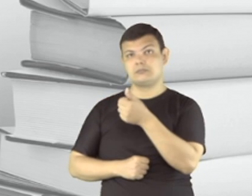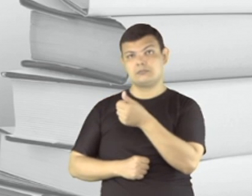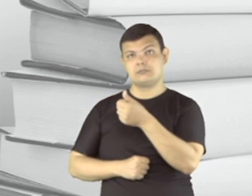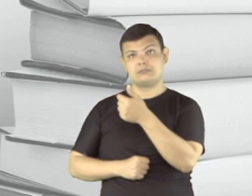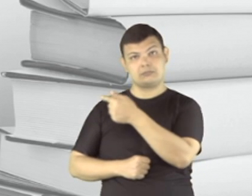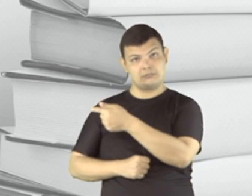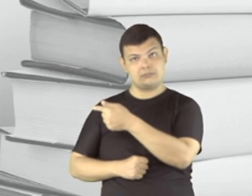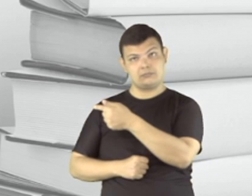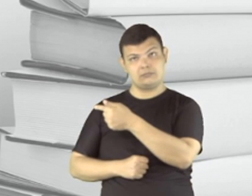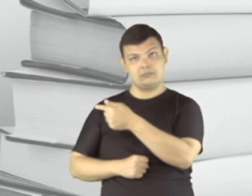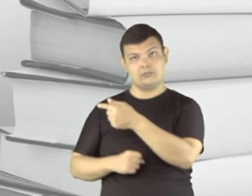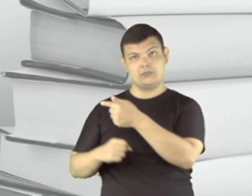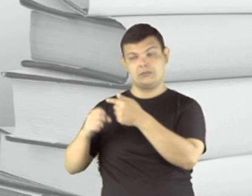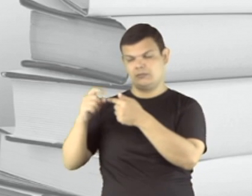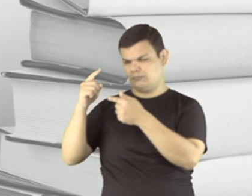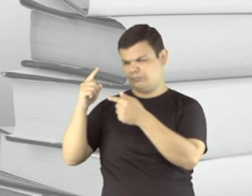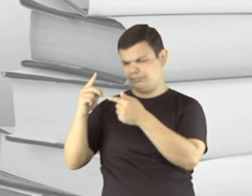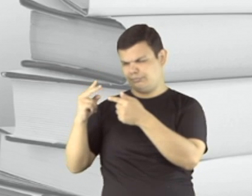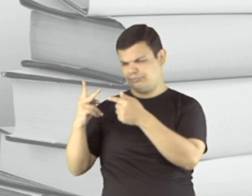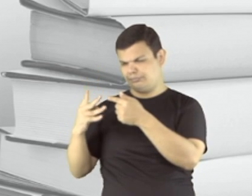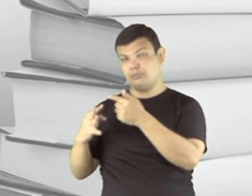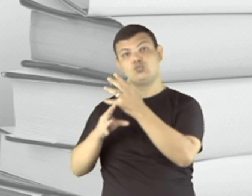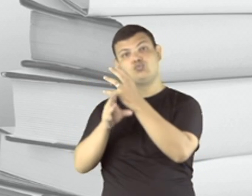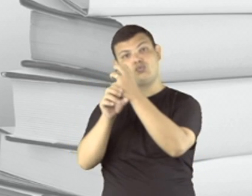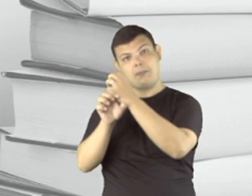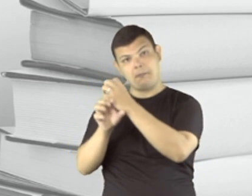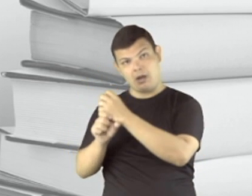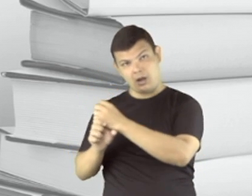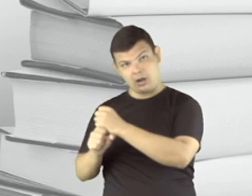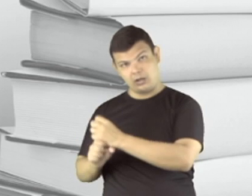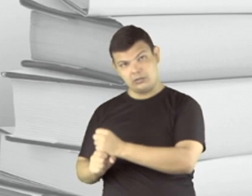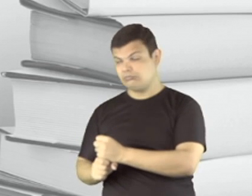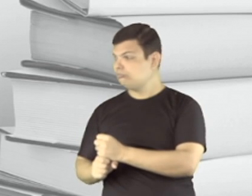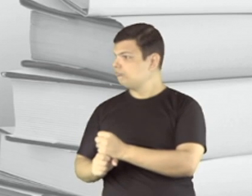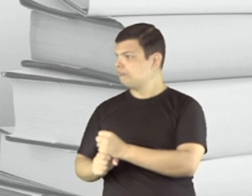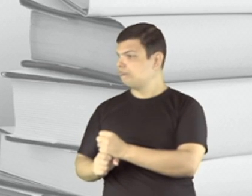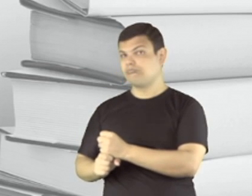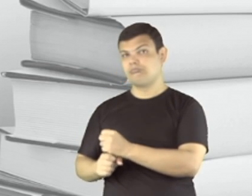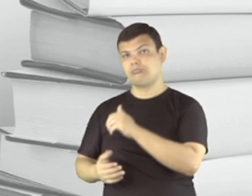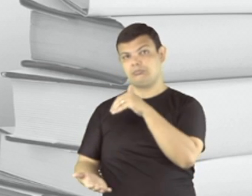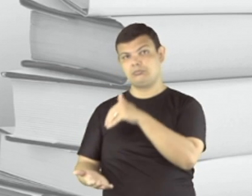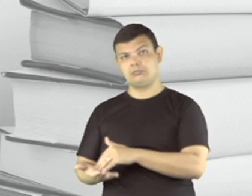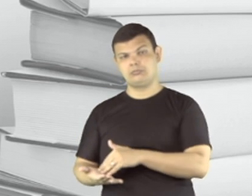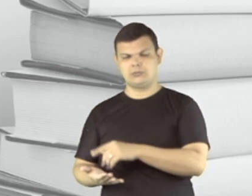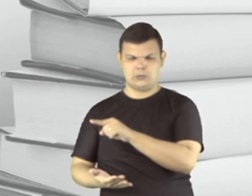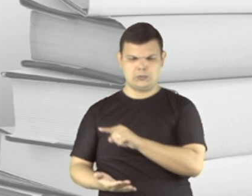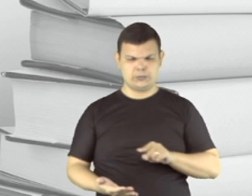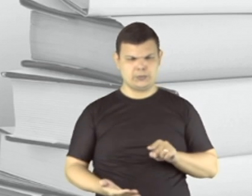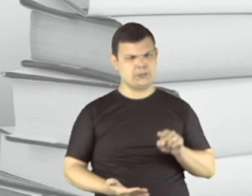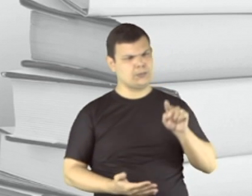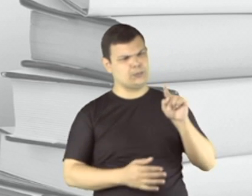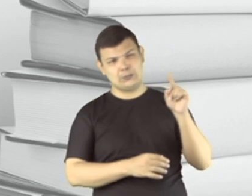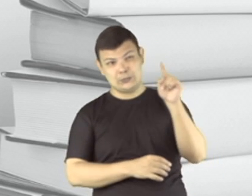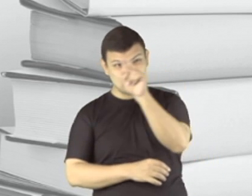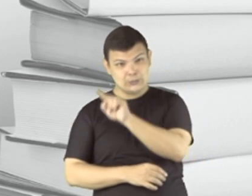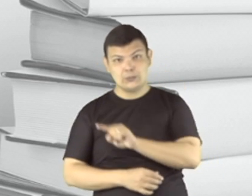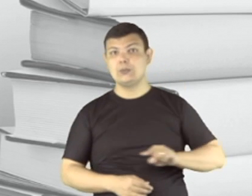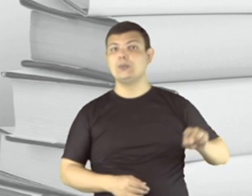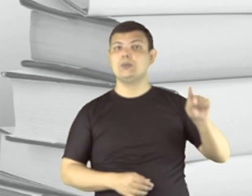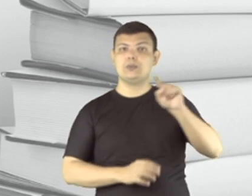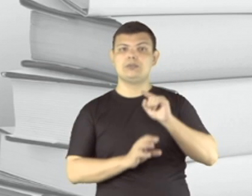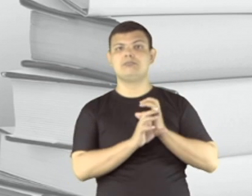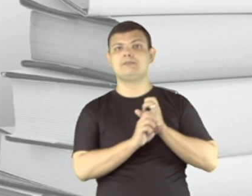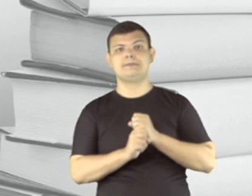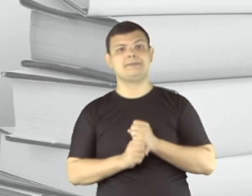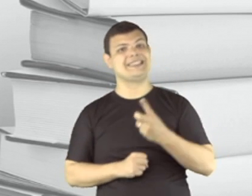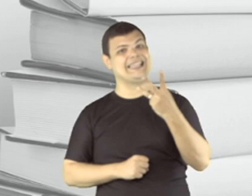5, 6, 7 e venho somando. E ao chegar ao final do contorno, eu cheguei